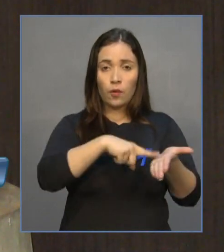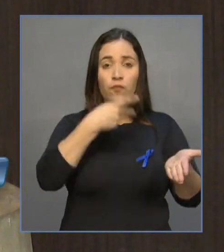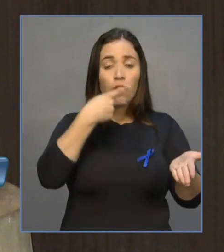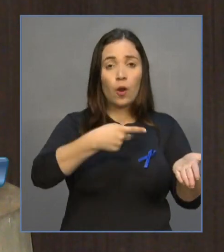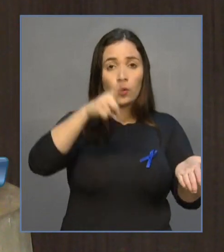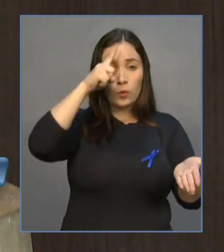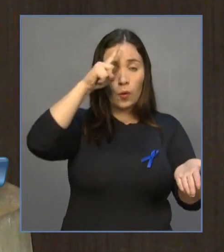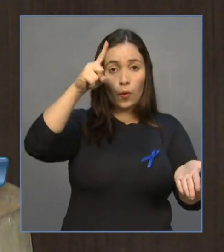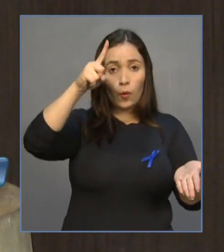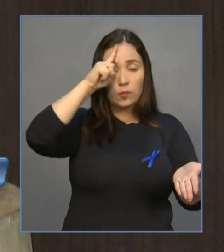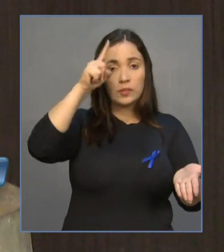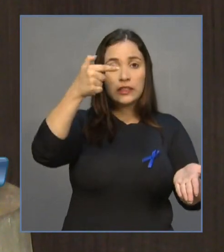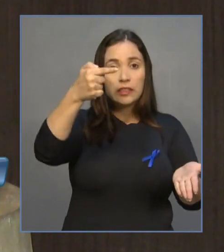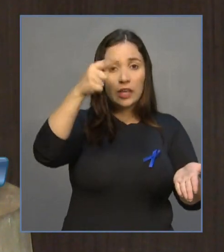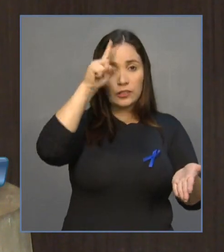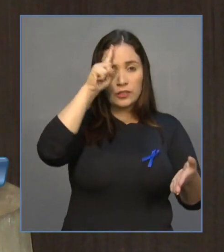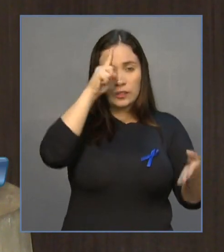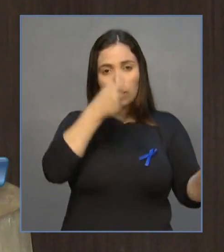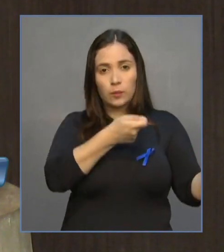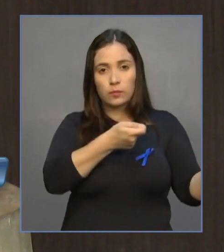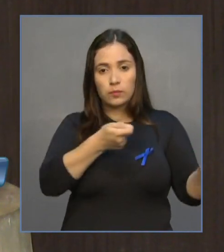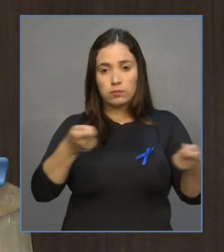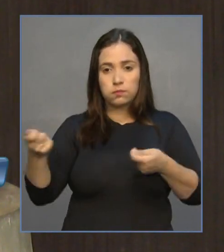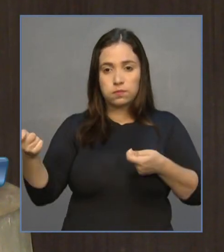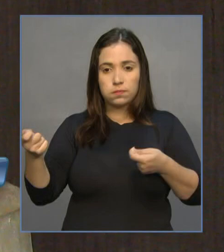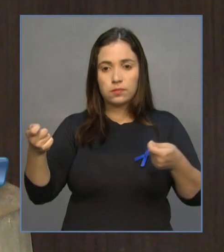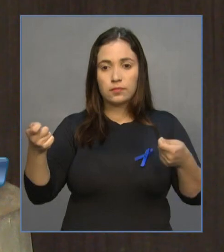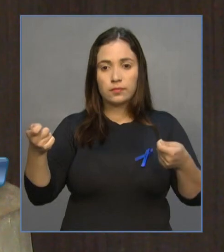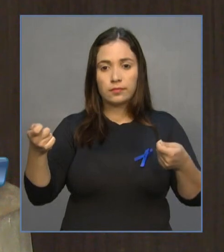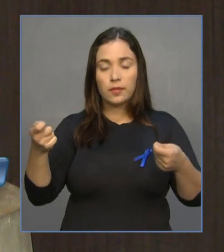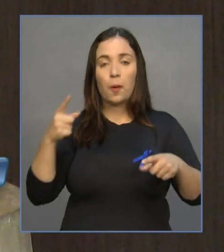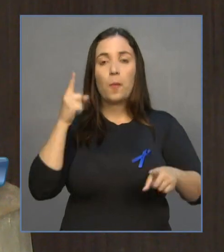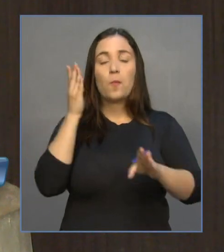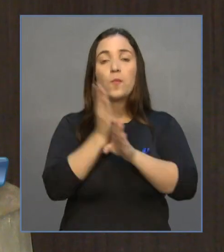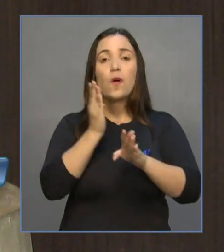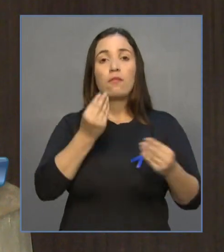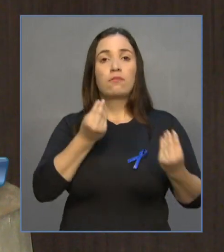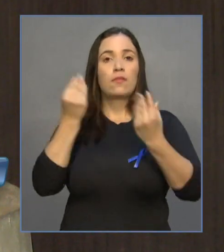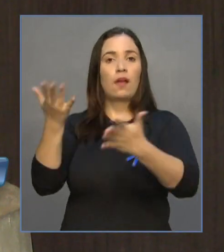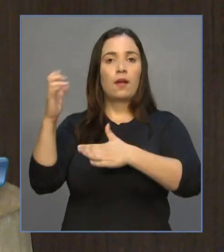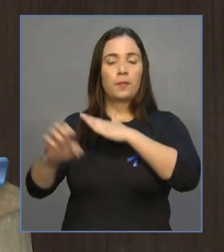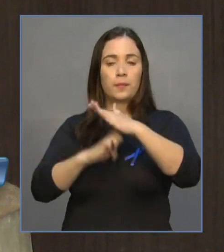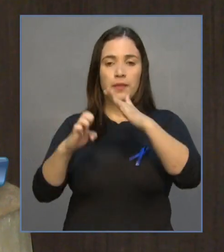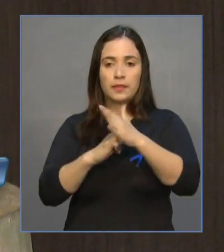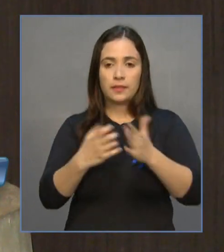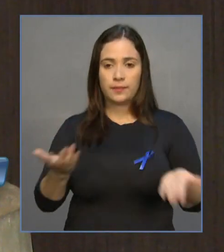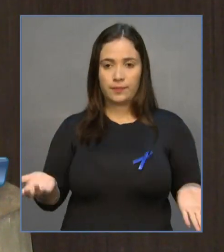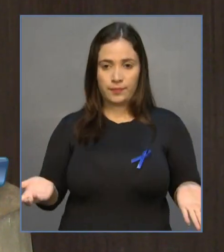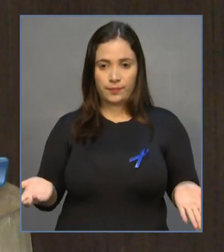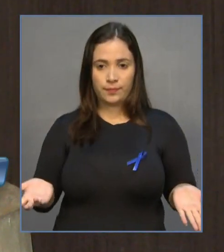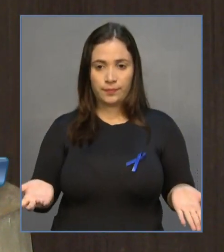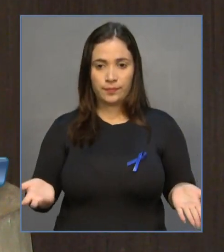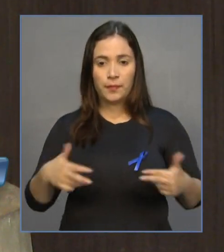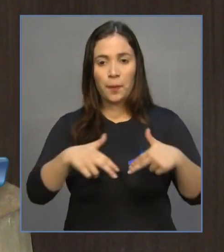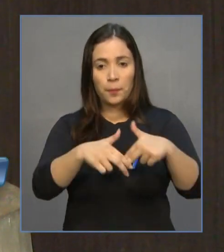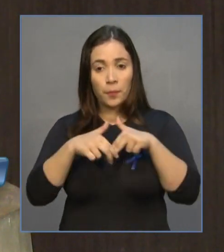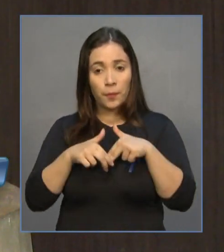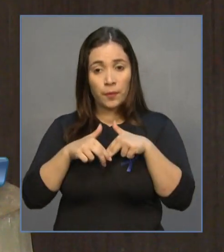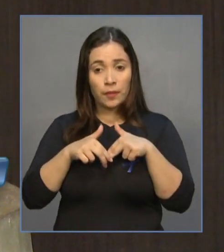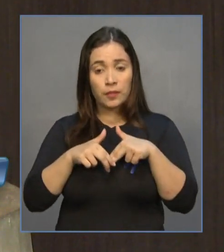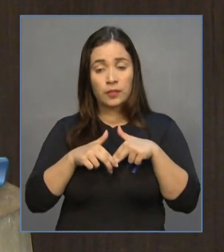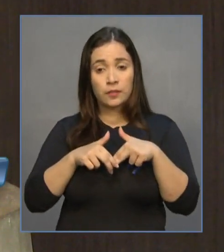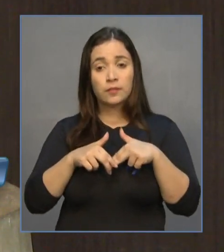água 7 dias por semana para uso industrial. Portanto, nós